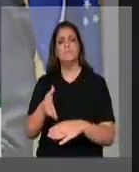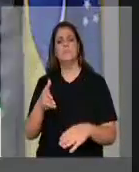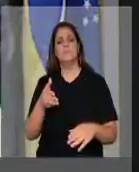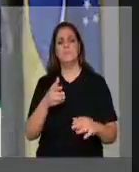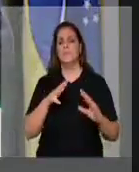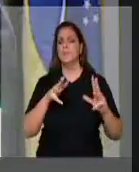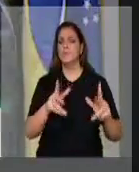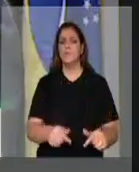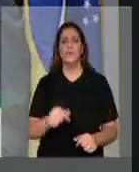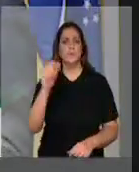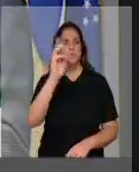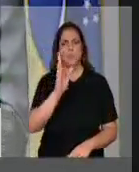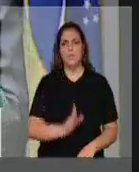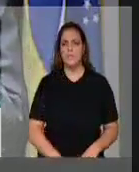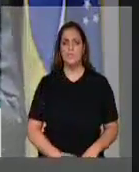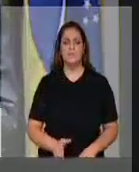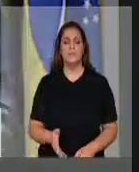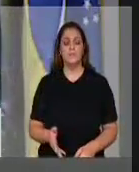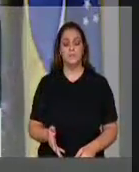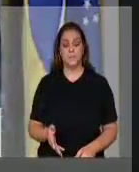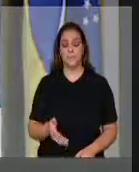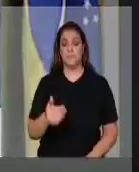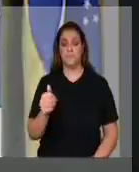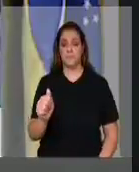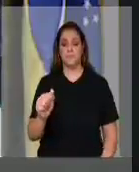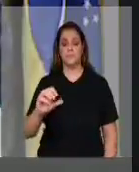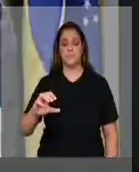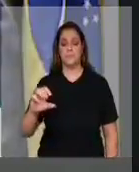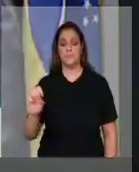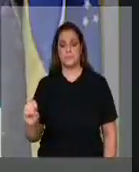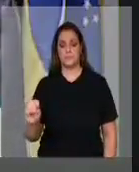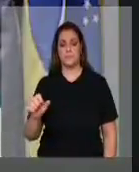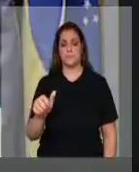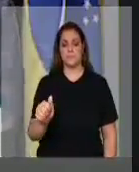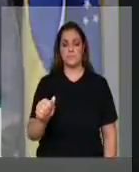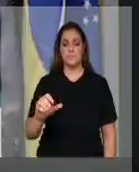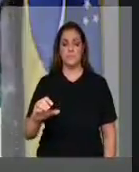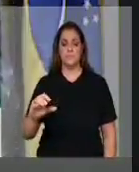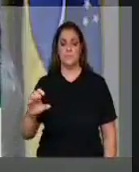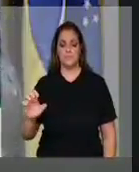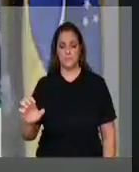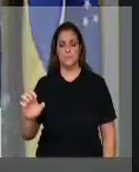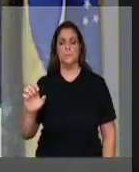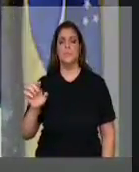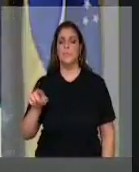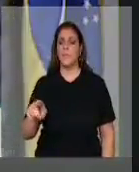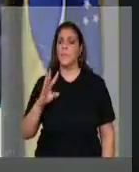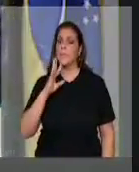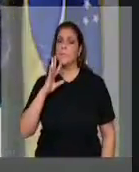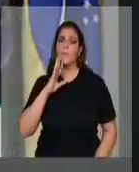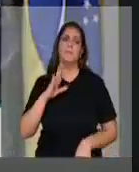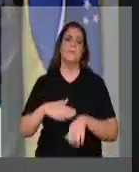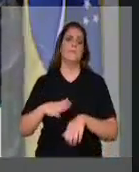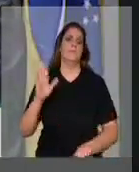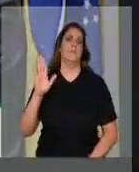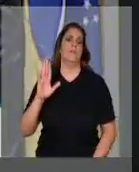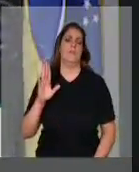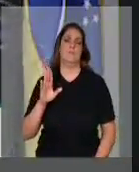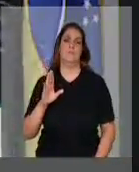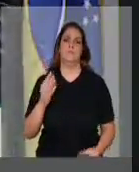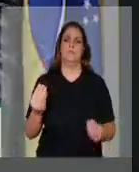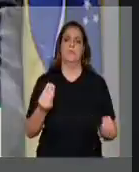país. Ninguém mais do que os agentes comunitários de saúde e de Edemias tem um conhecimento da vida do cidadão,